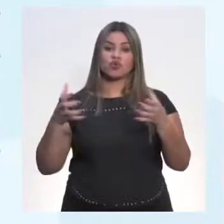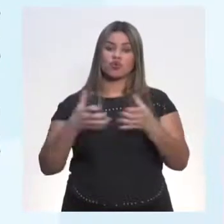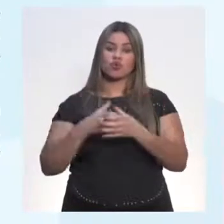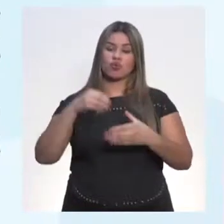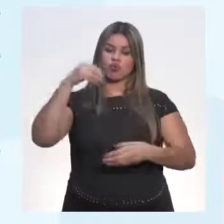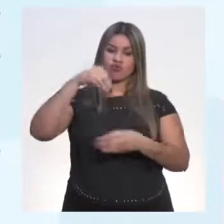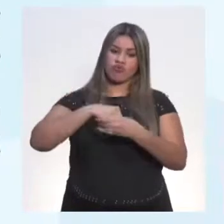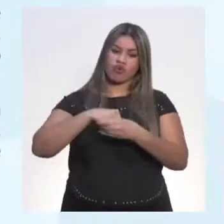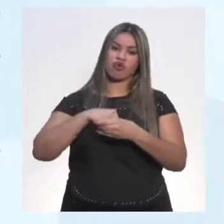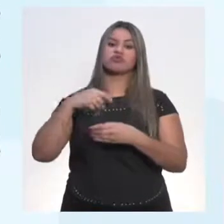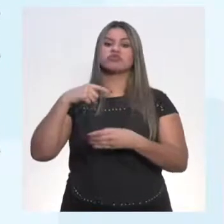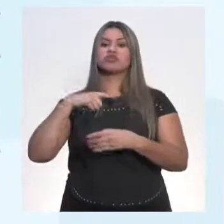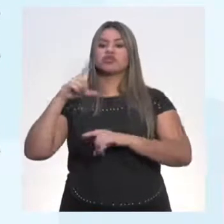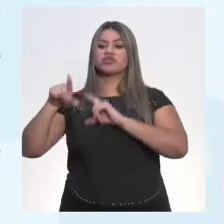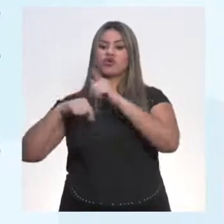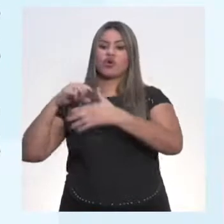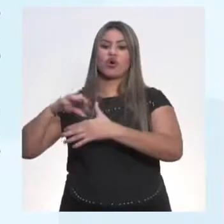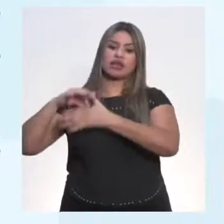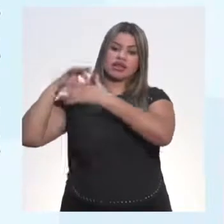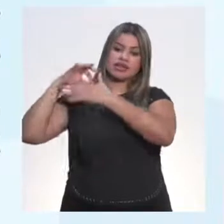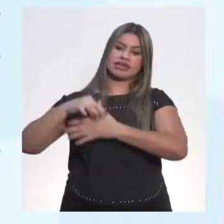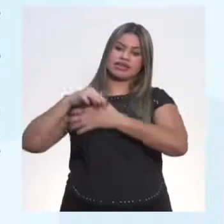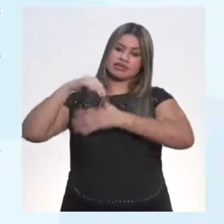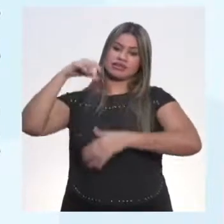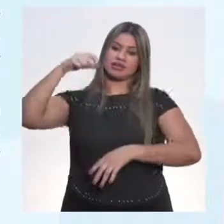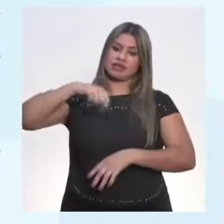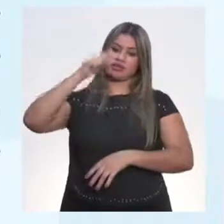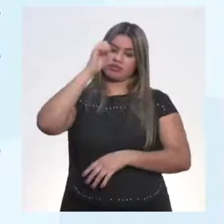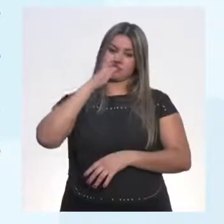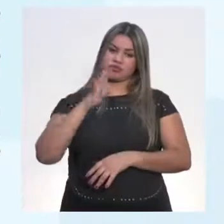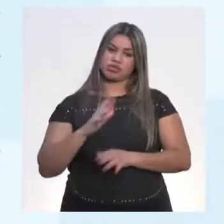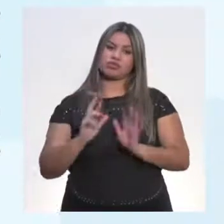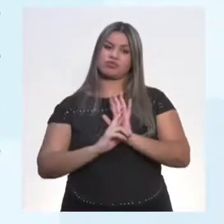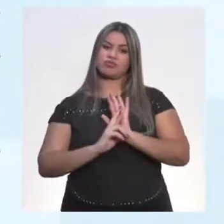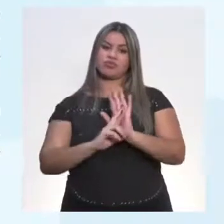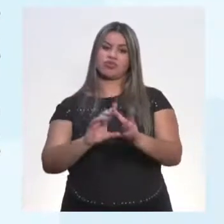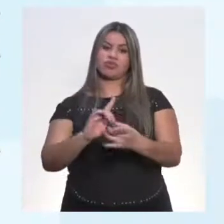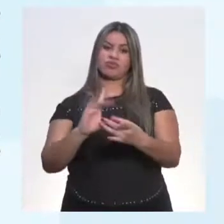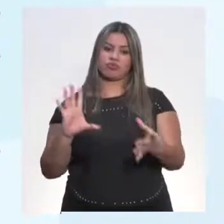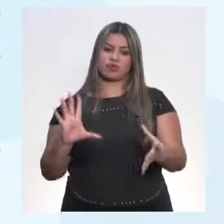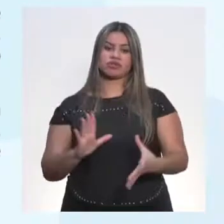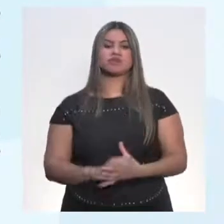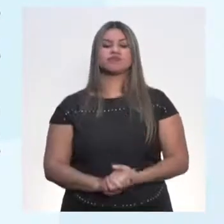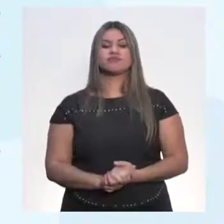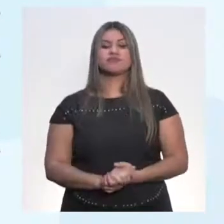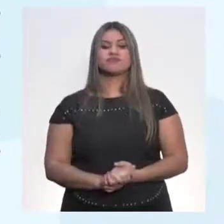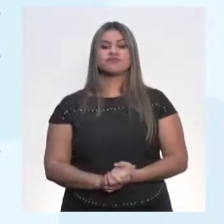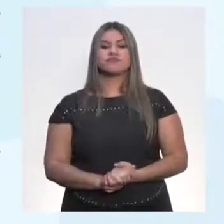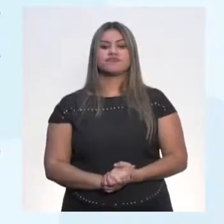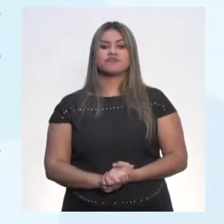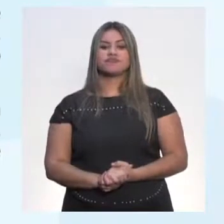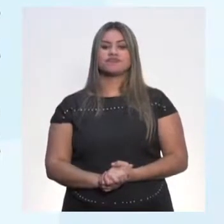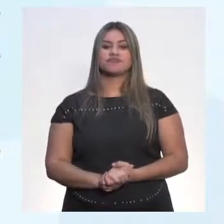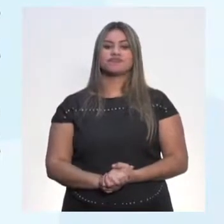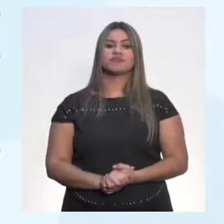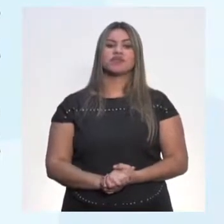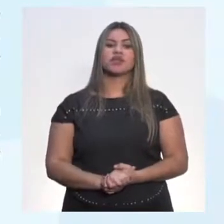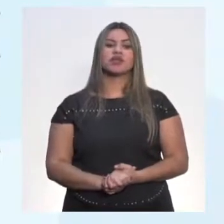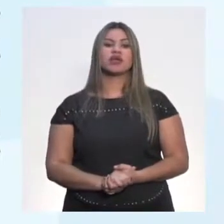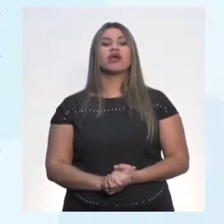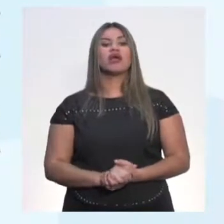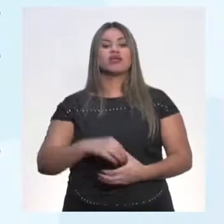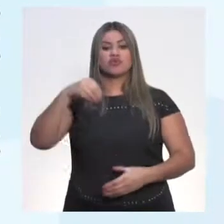uma de um determinado candidato tento da democracia representativa Então por meio desse voto Nós